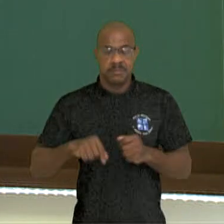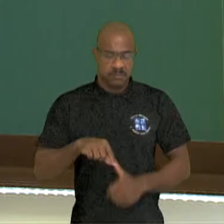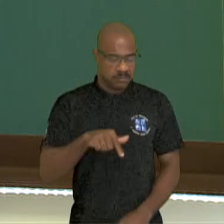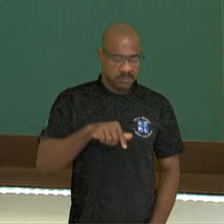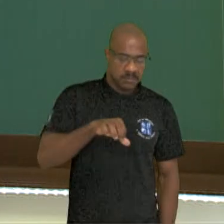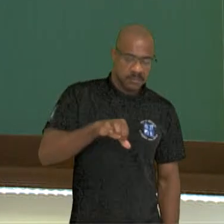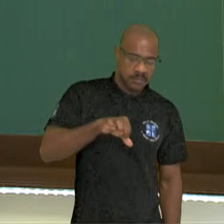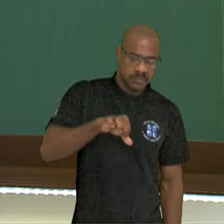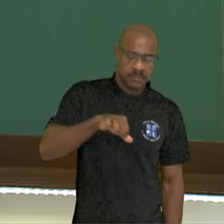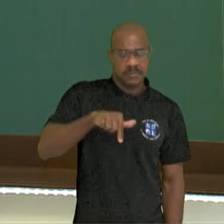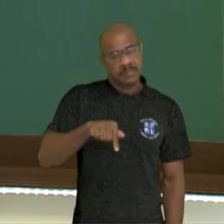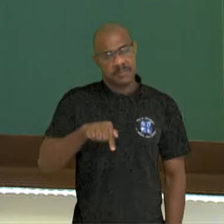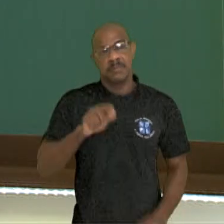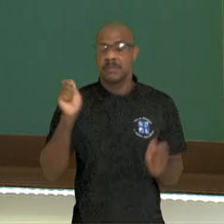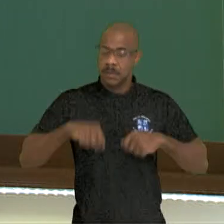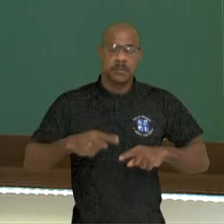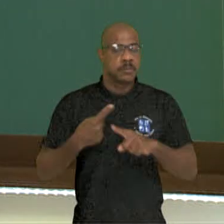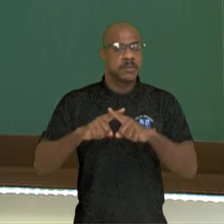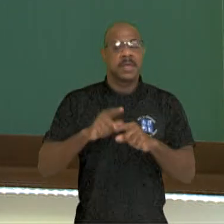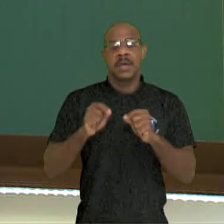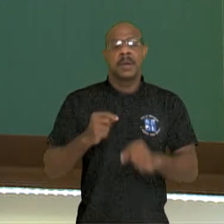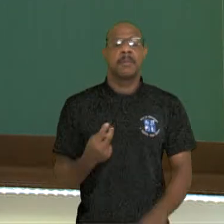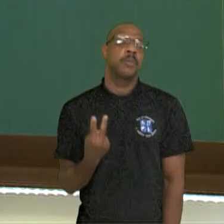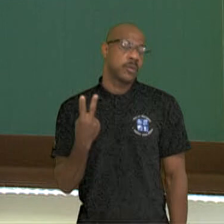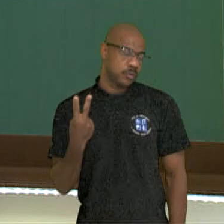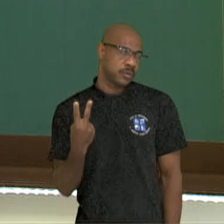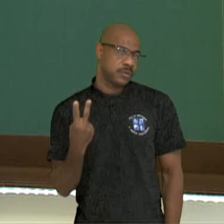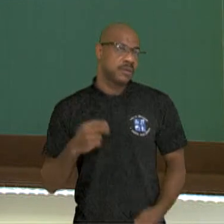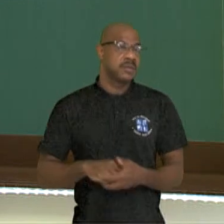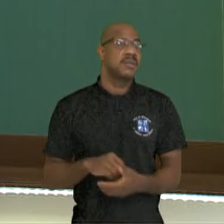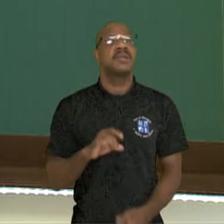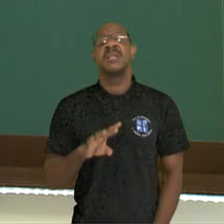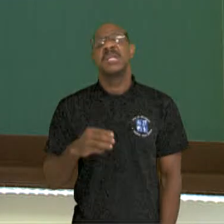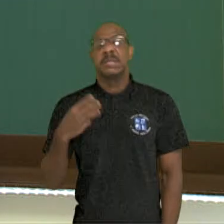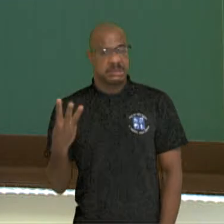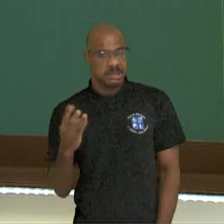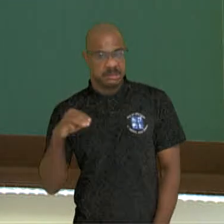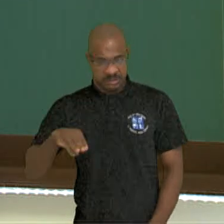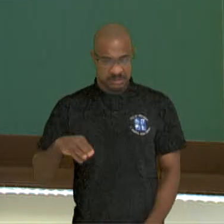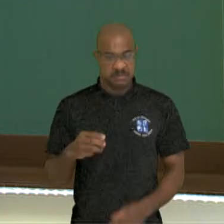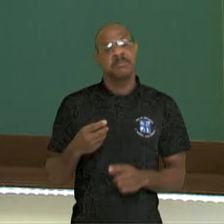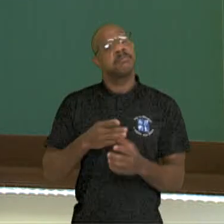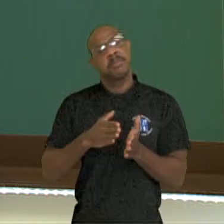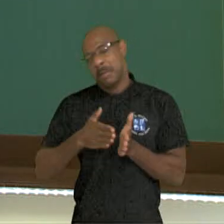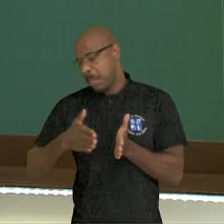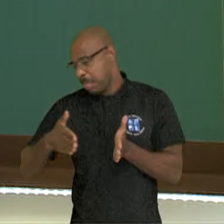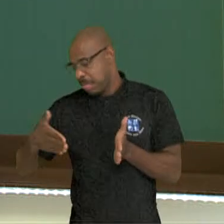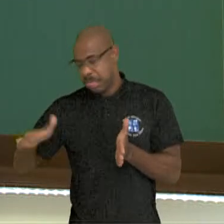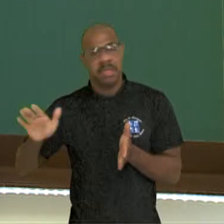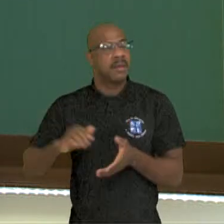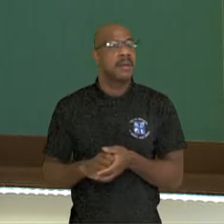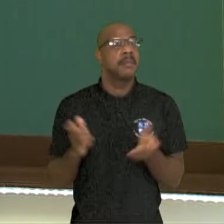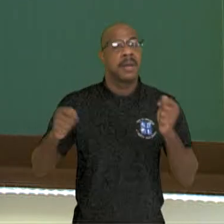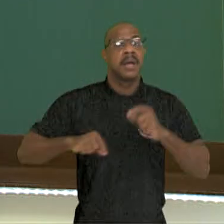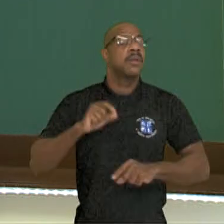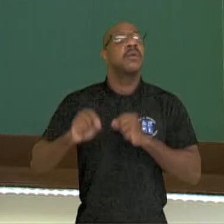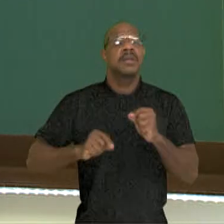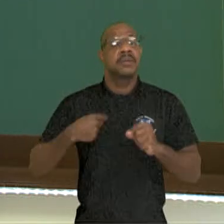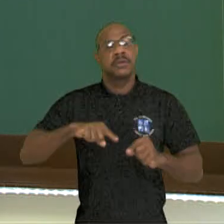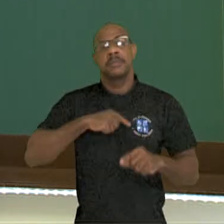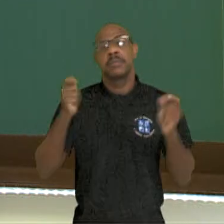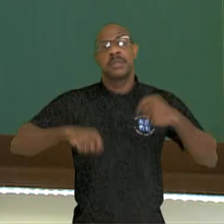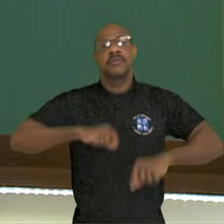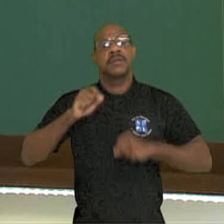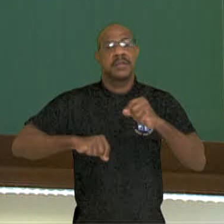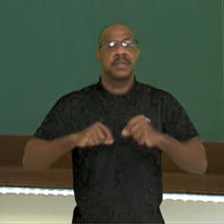e multiplicaríamos ele por 2. Se fossem 3 centímetros, por 3 e assim sucessivamente, para que então fosse